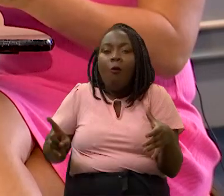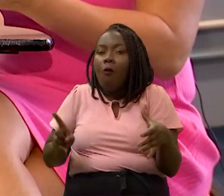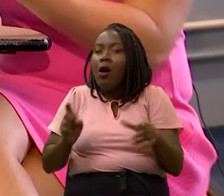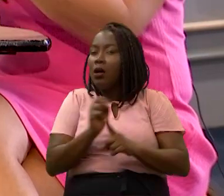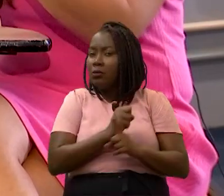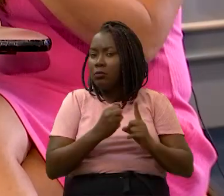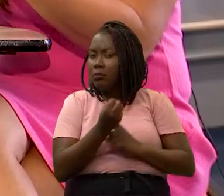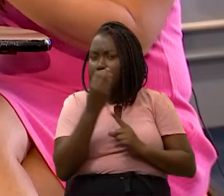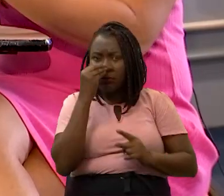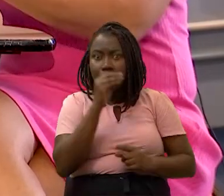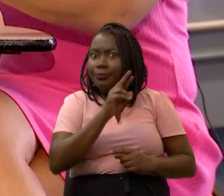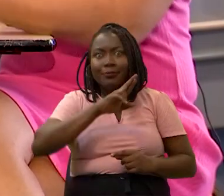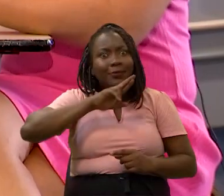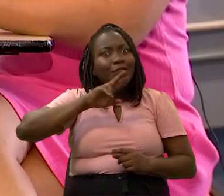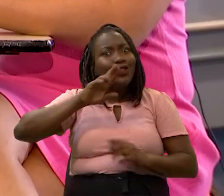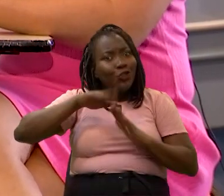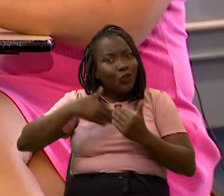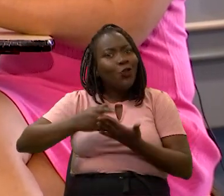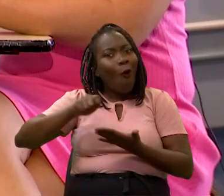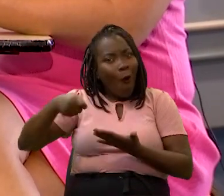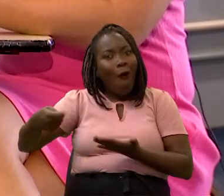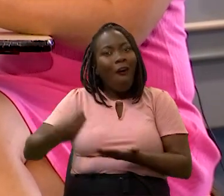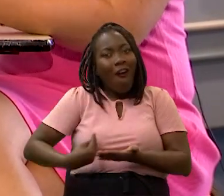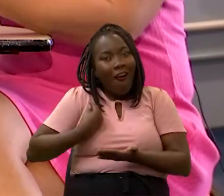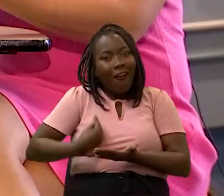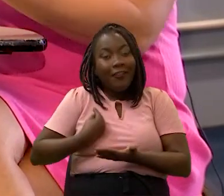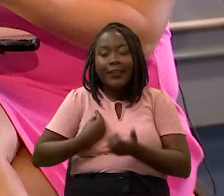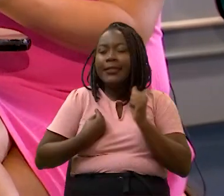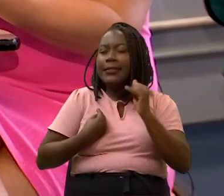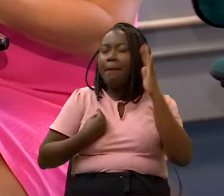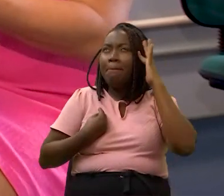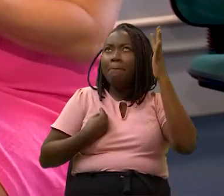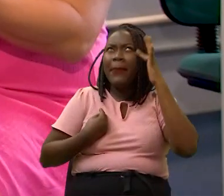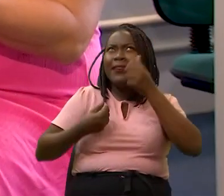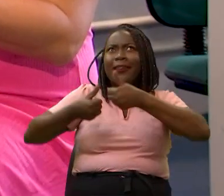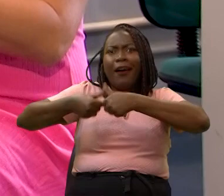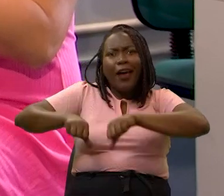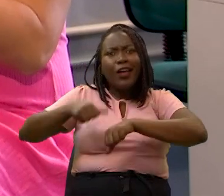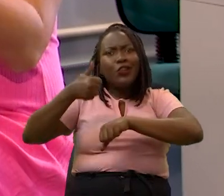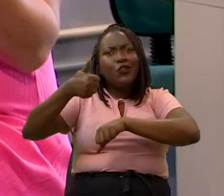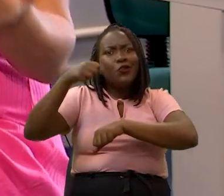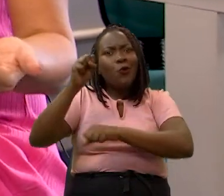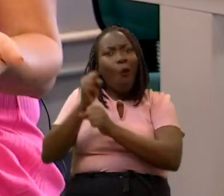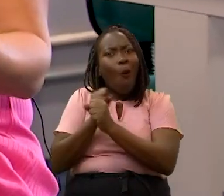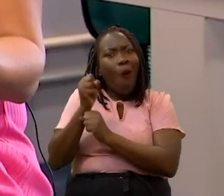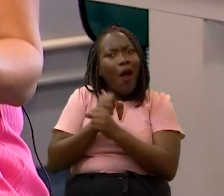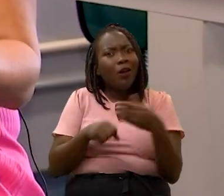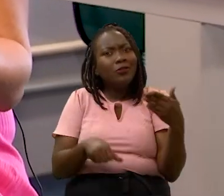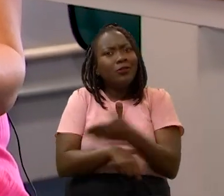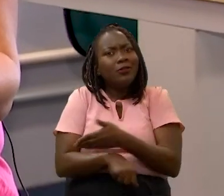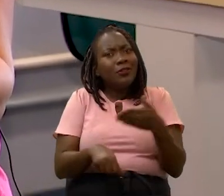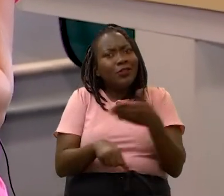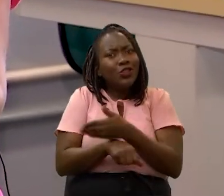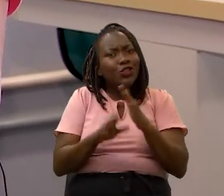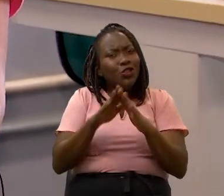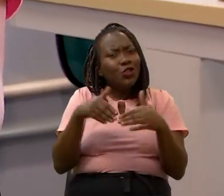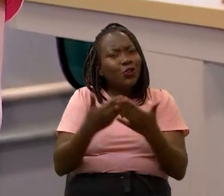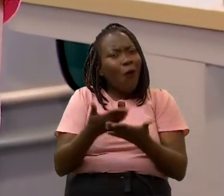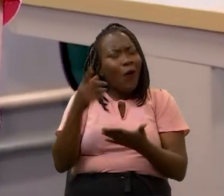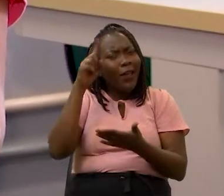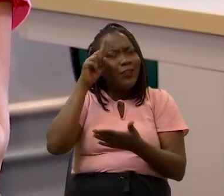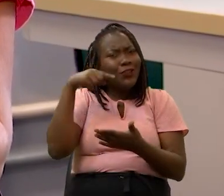isolado da sociedade. A escola é a vida. Se a gente pensar que a gente passa aproximadamente 18 anos frequentando a